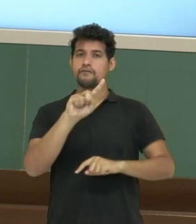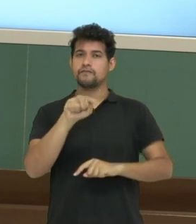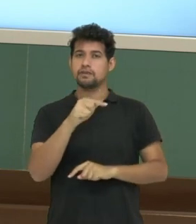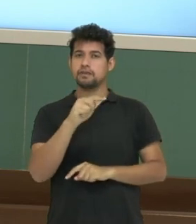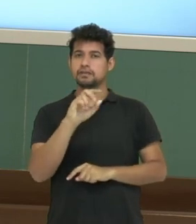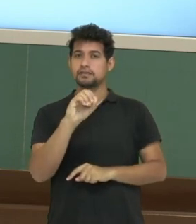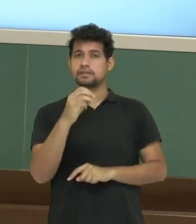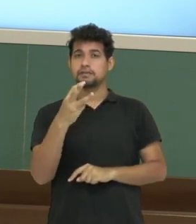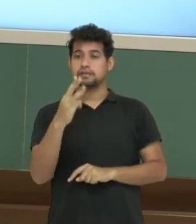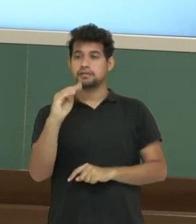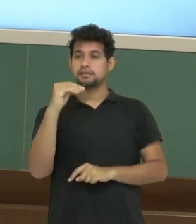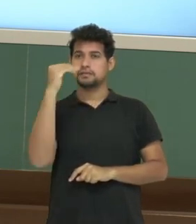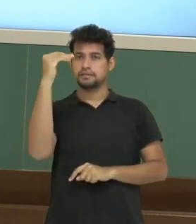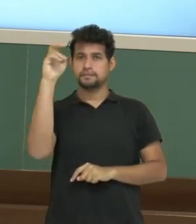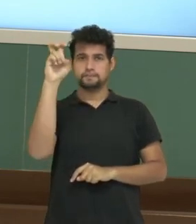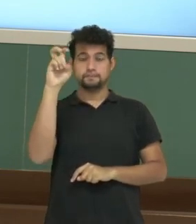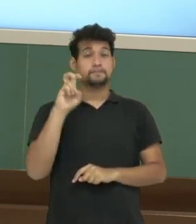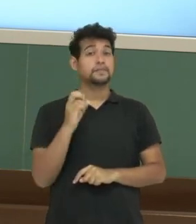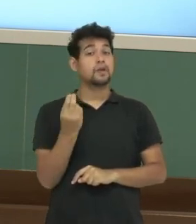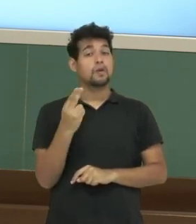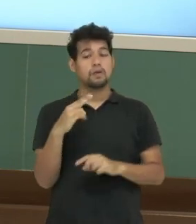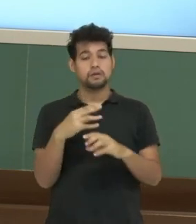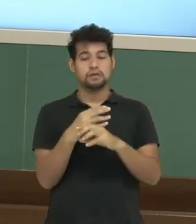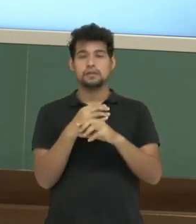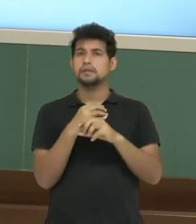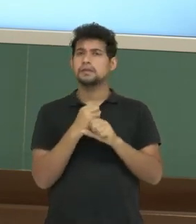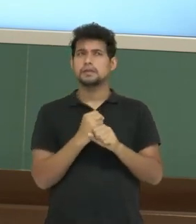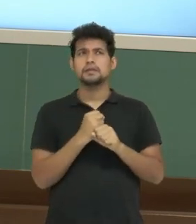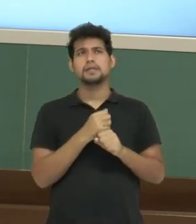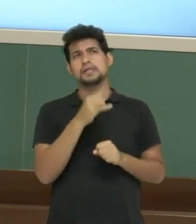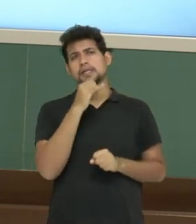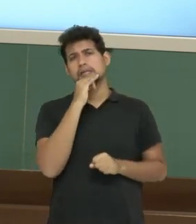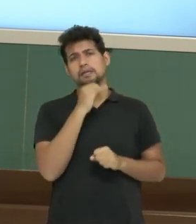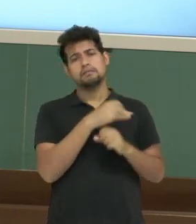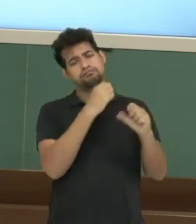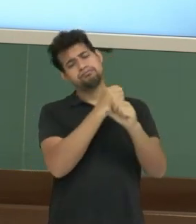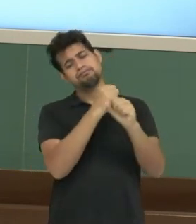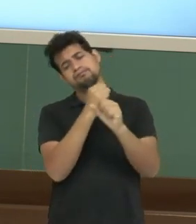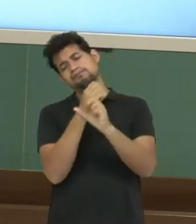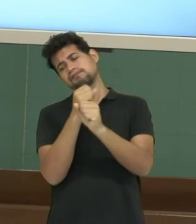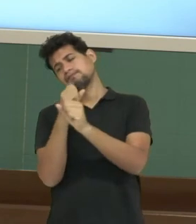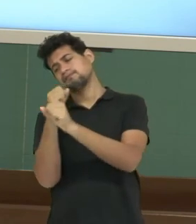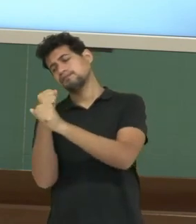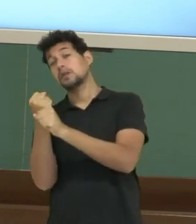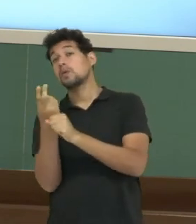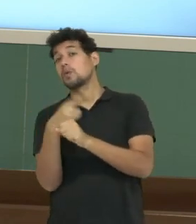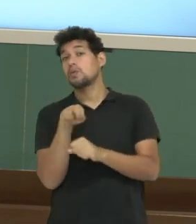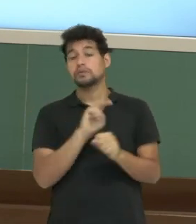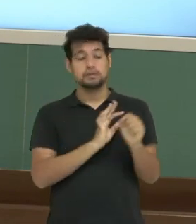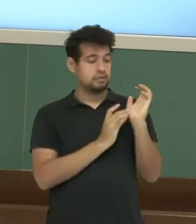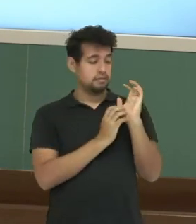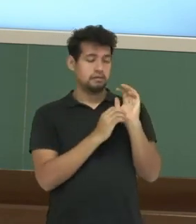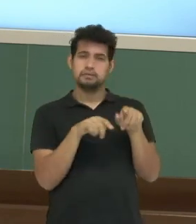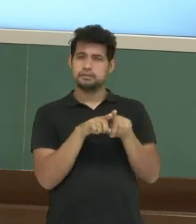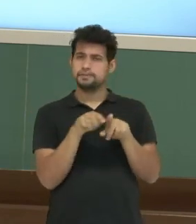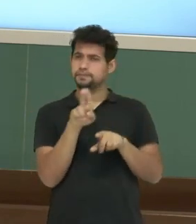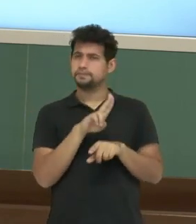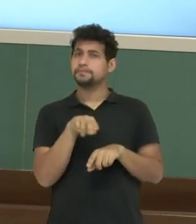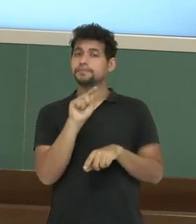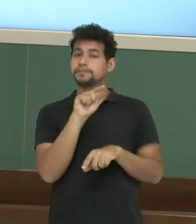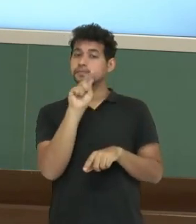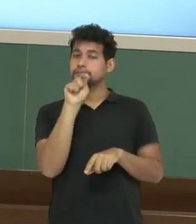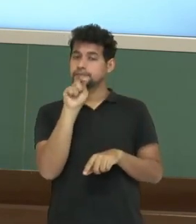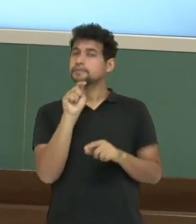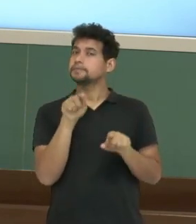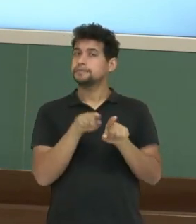elevado a 5. Ou você multiplica ele, ou usa aquela funçãozinha da calculadora, tá bom? Que é o